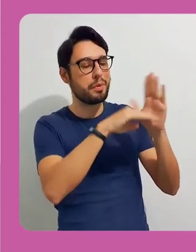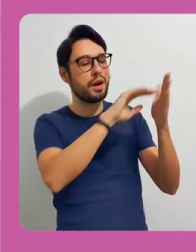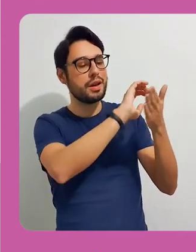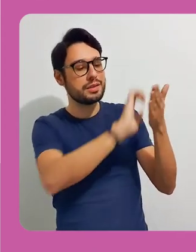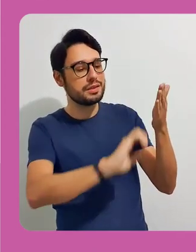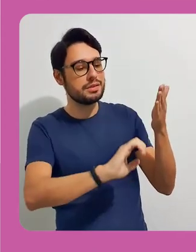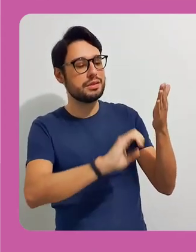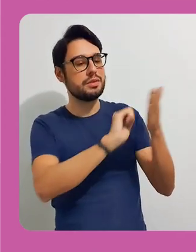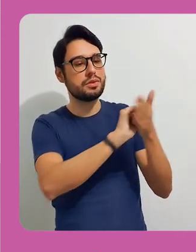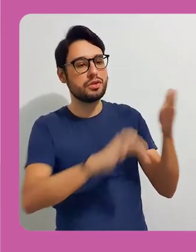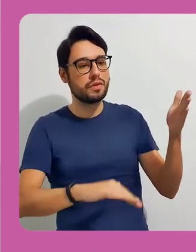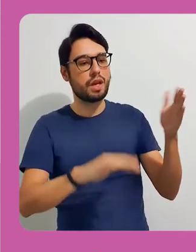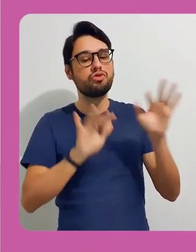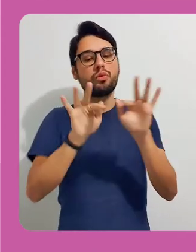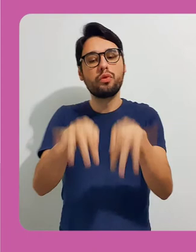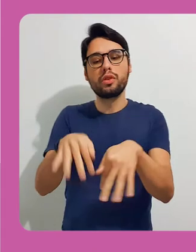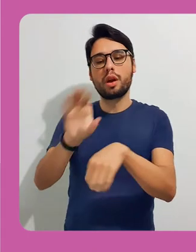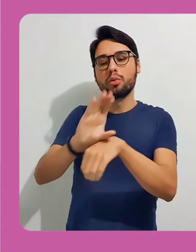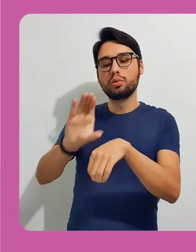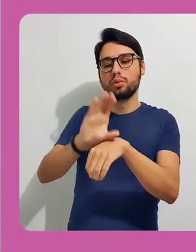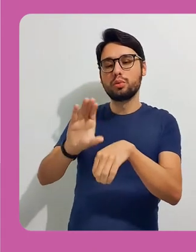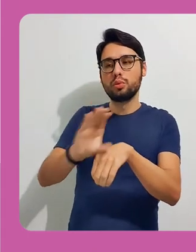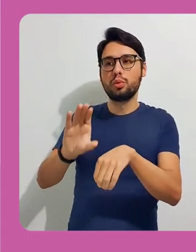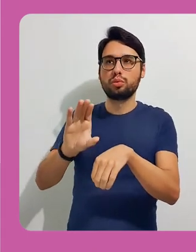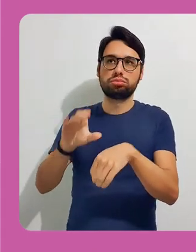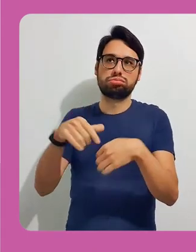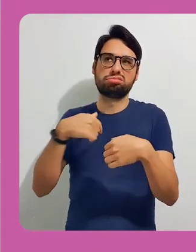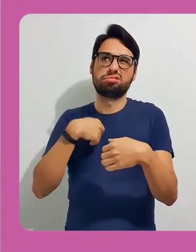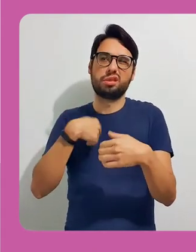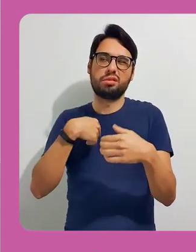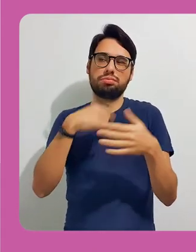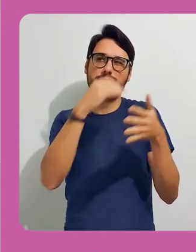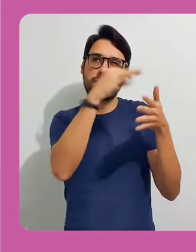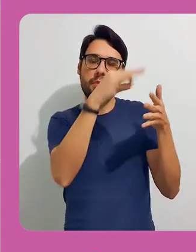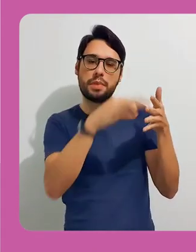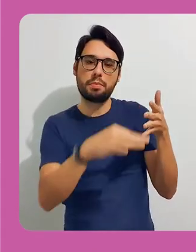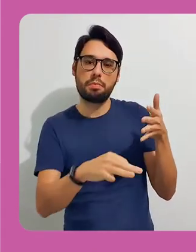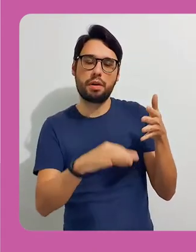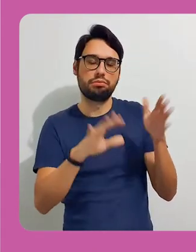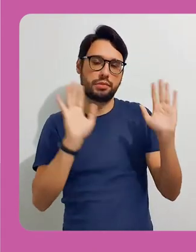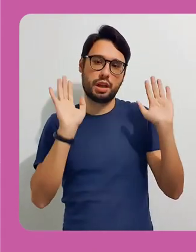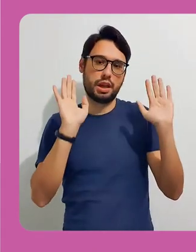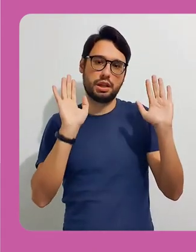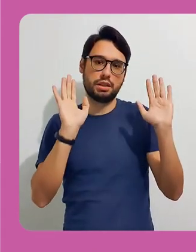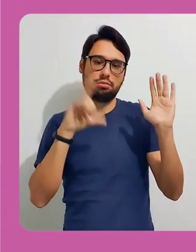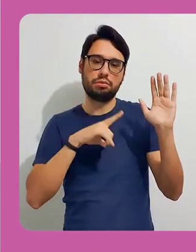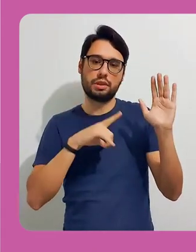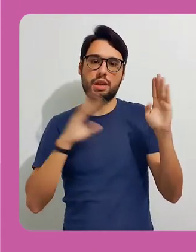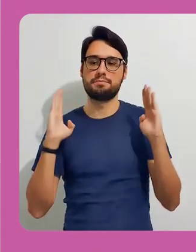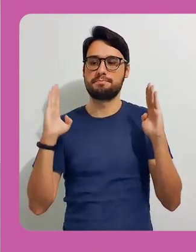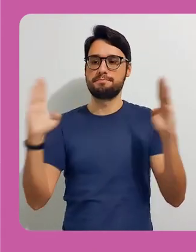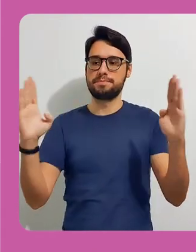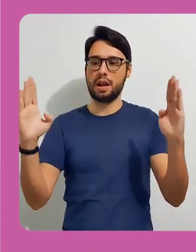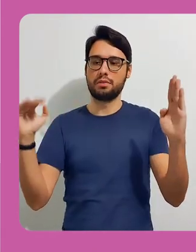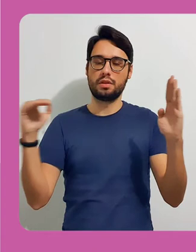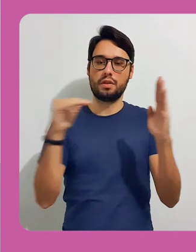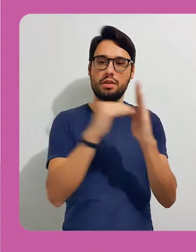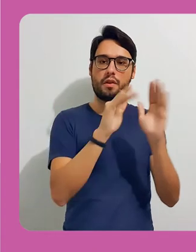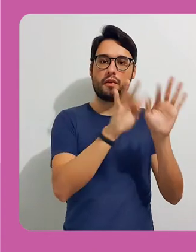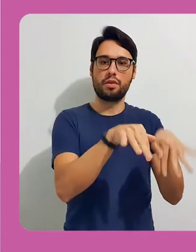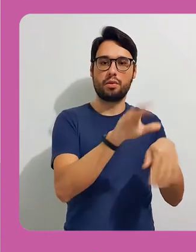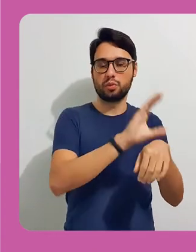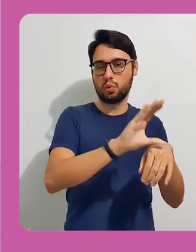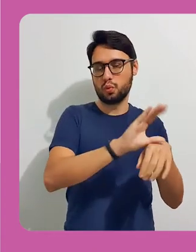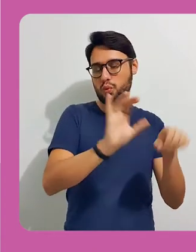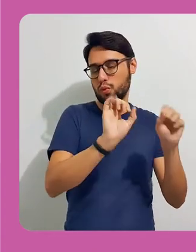aparece essa opção para mim bom então se fosse o envio de um arquivo lá só uma lista de exercício falando vai enviar e na o final do curso eu